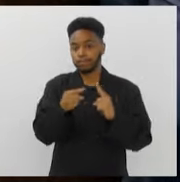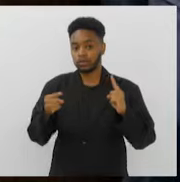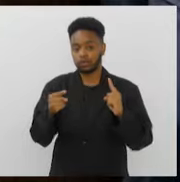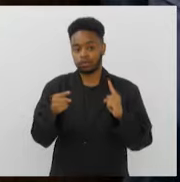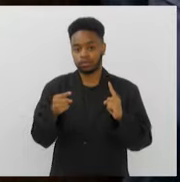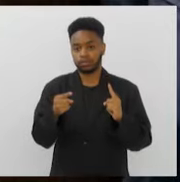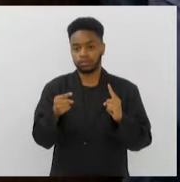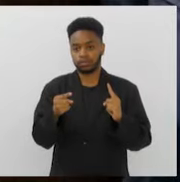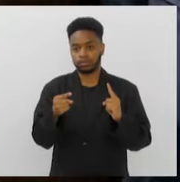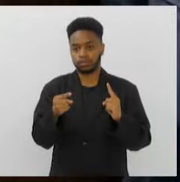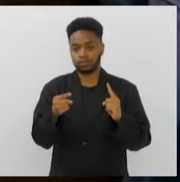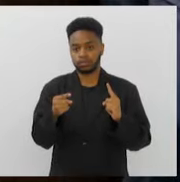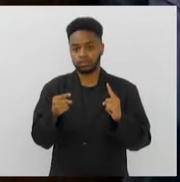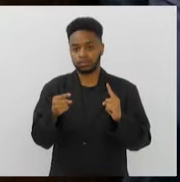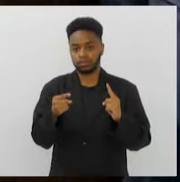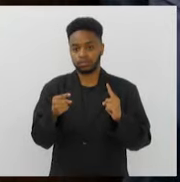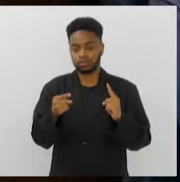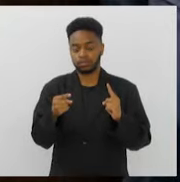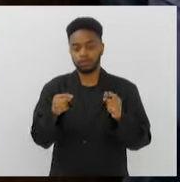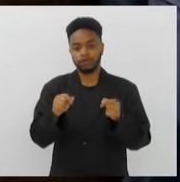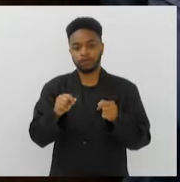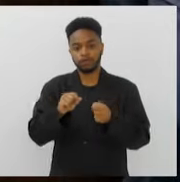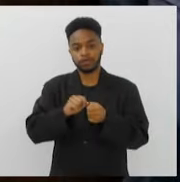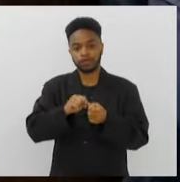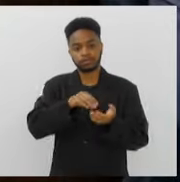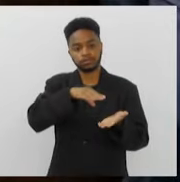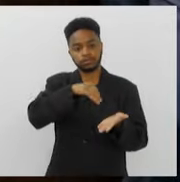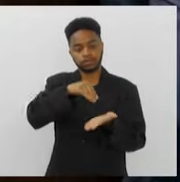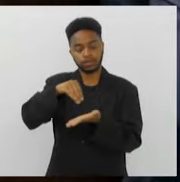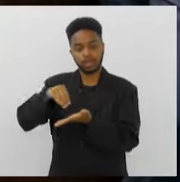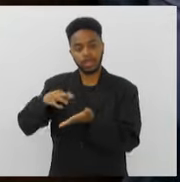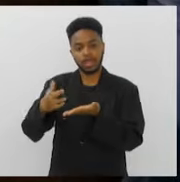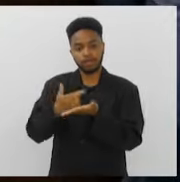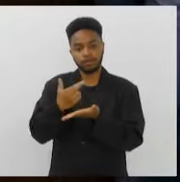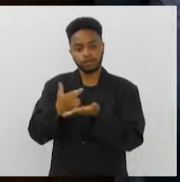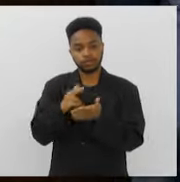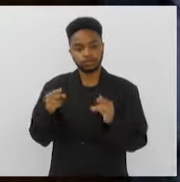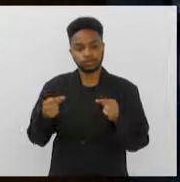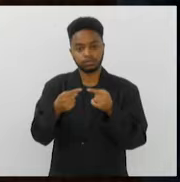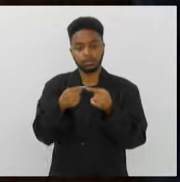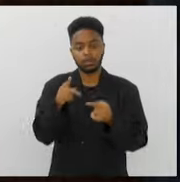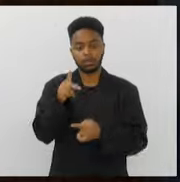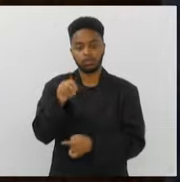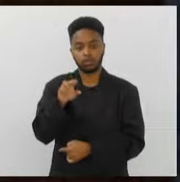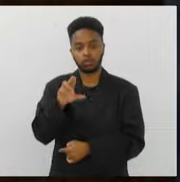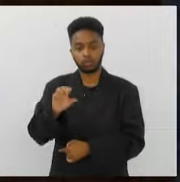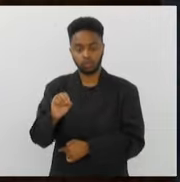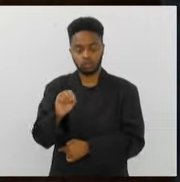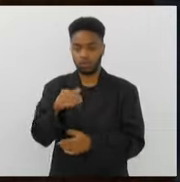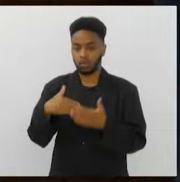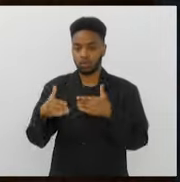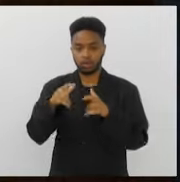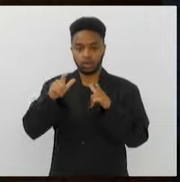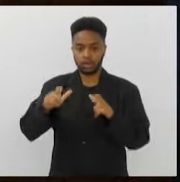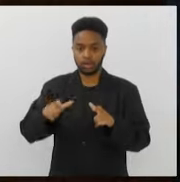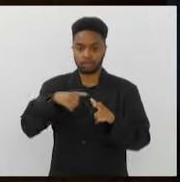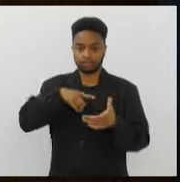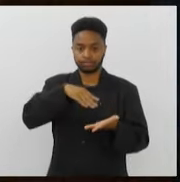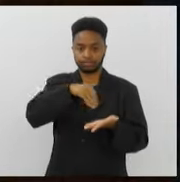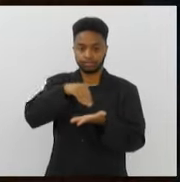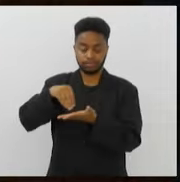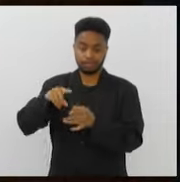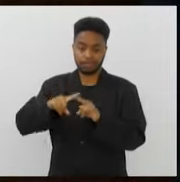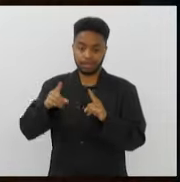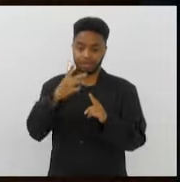que seja feito cópias de revistas pornográficas em qualquer lugar que se faça xerox, mas parece que não é